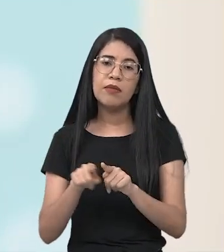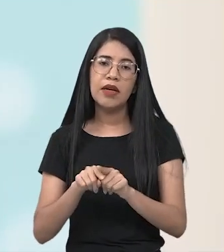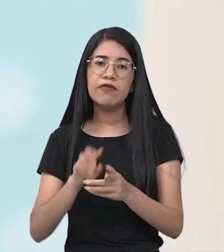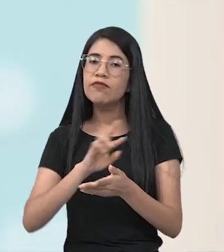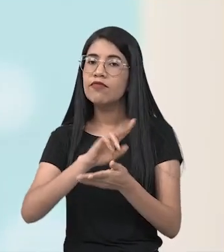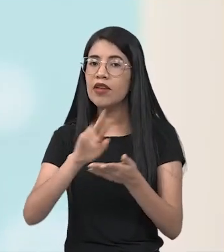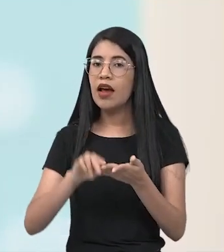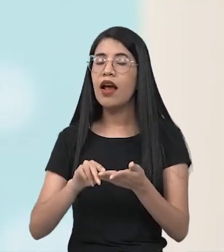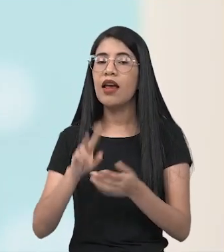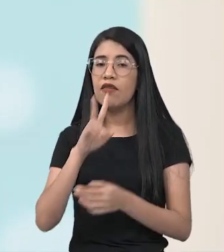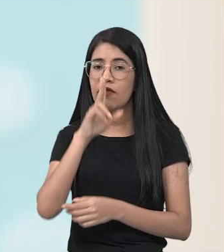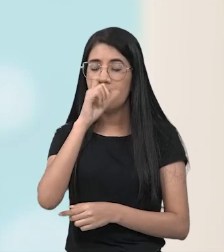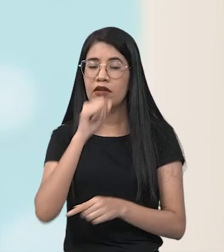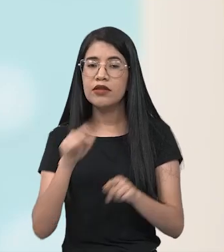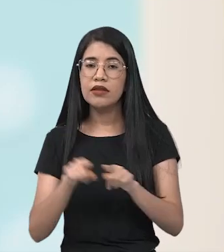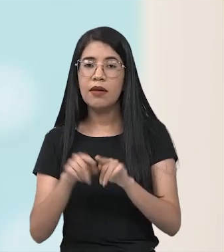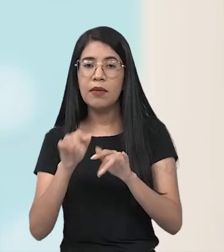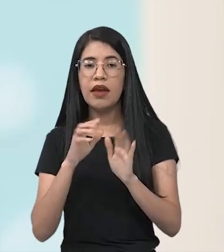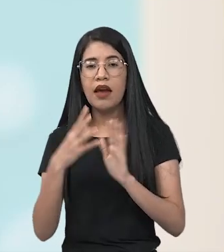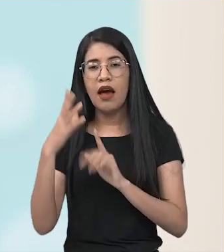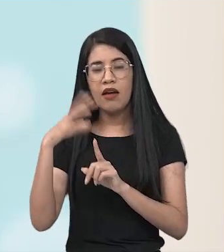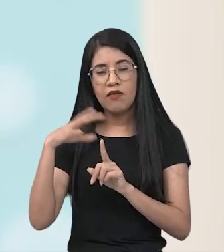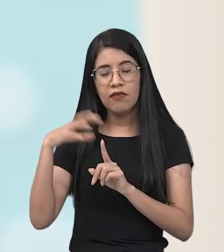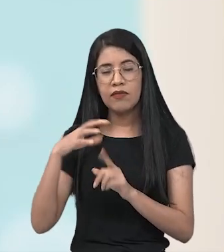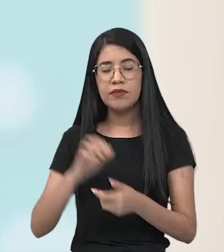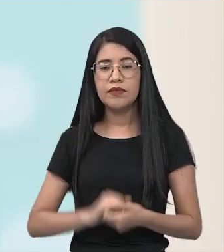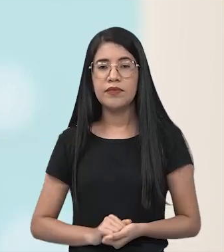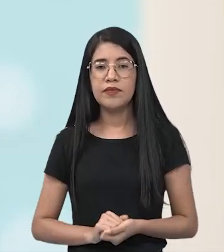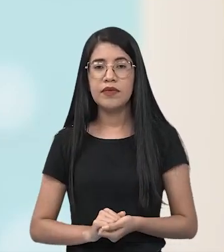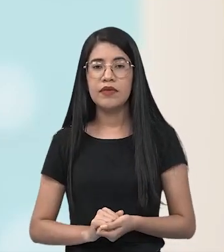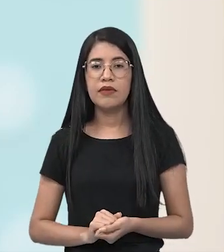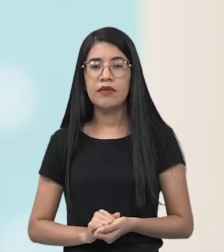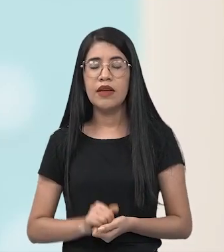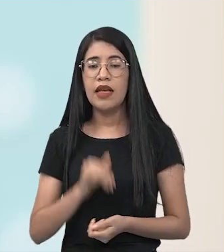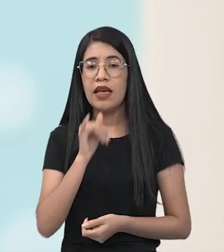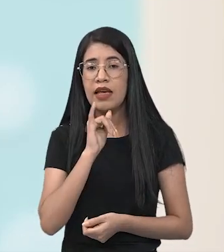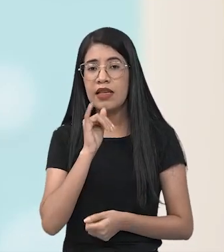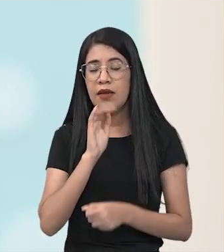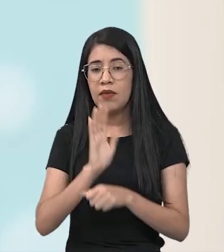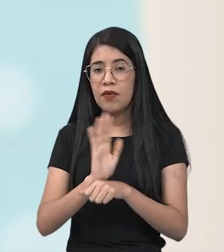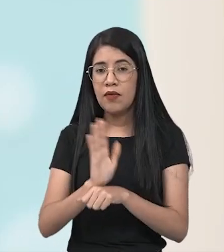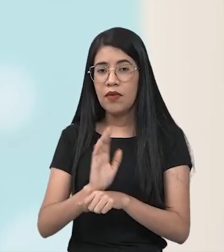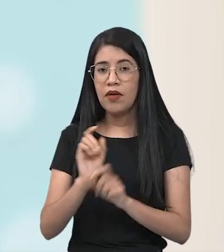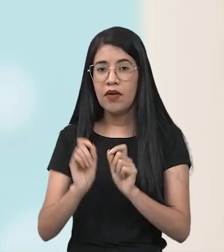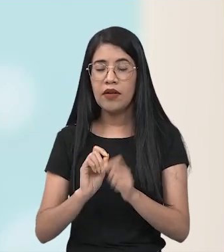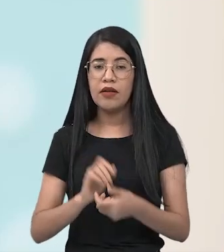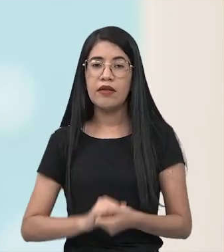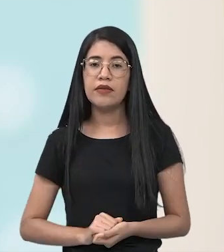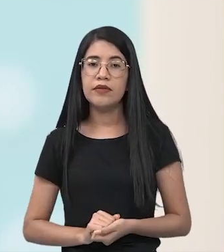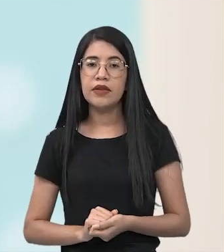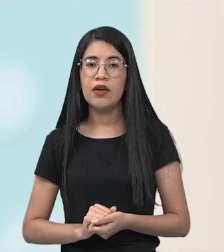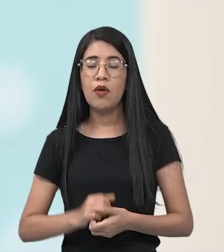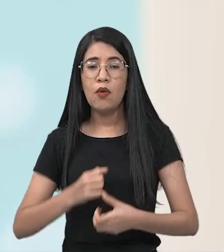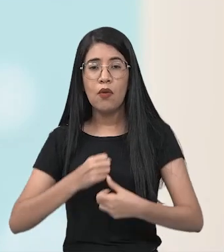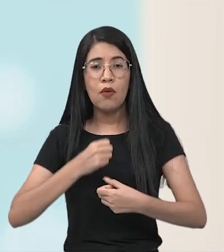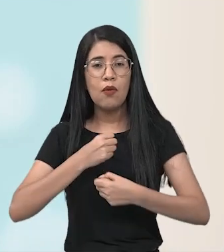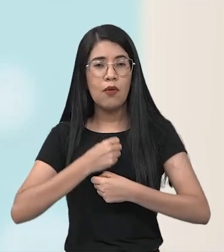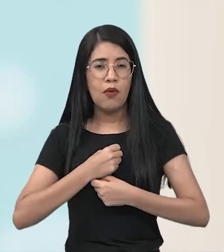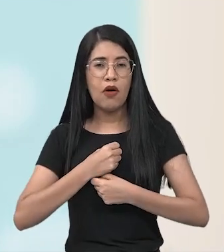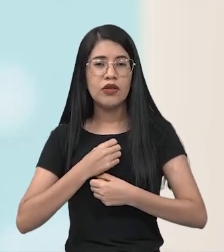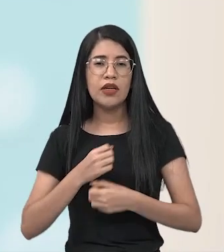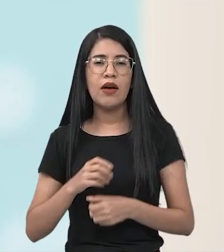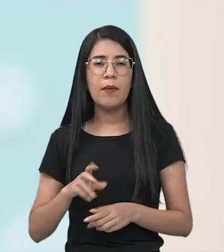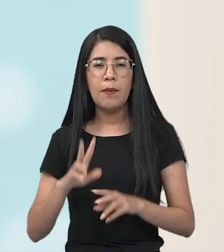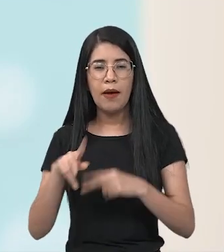que é muito forte, por exemplo, um dos eventos que é muito assistido é a cerimônia da entrega do Oscar, por